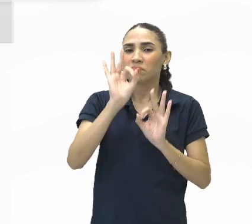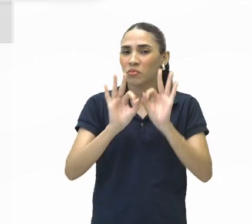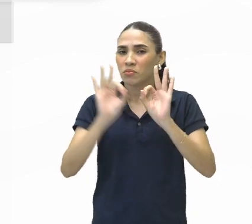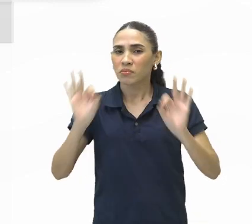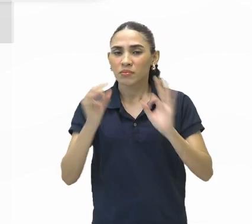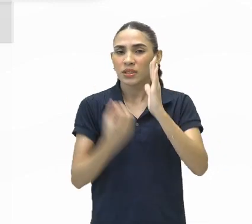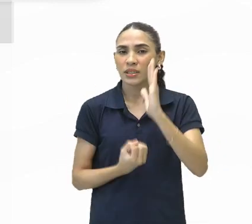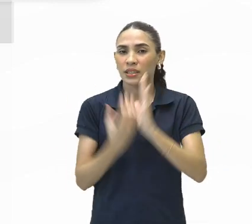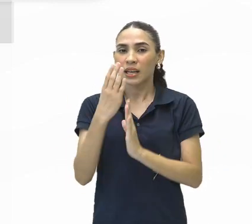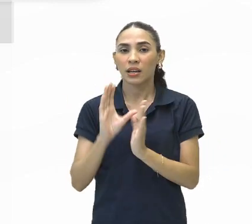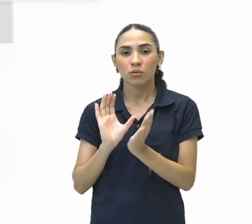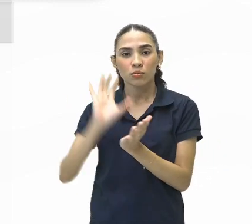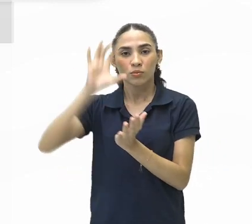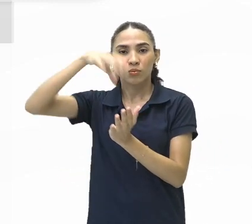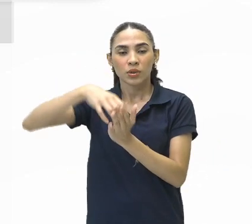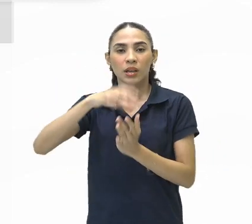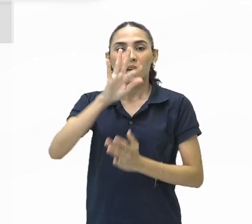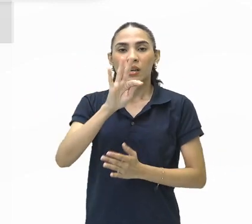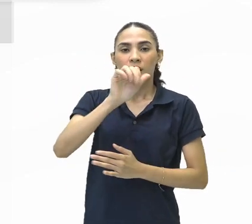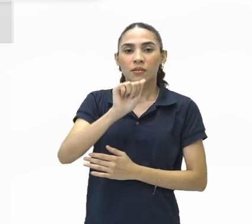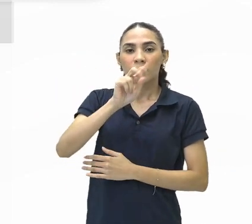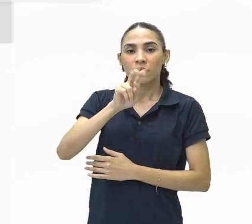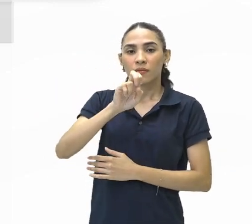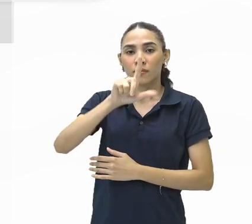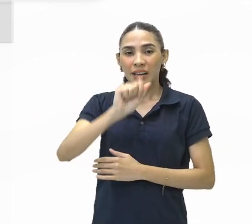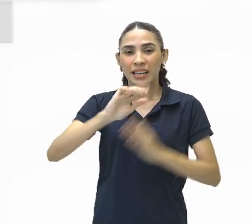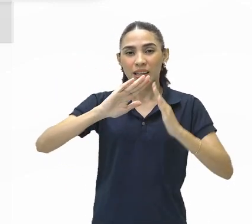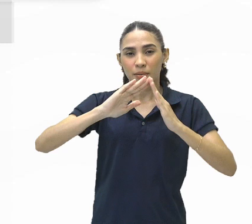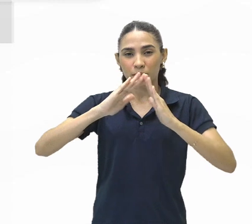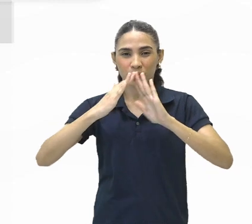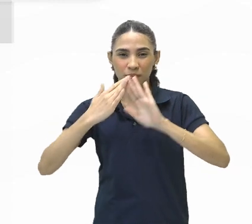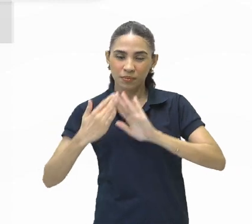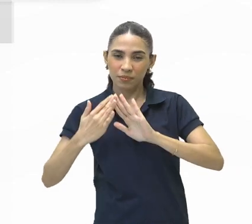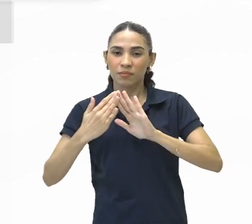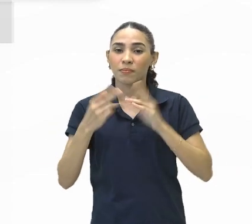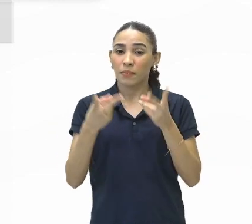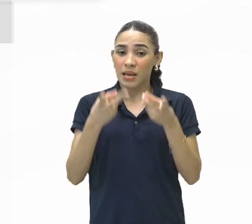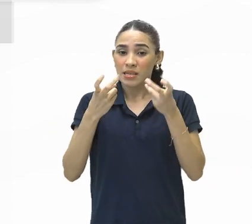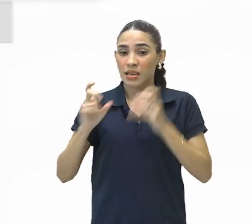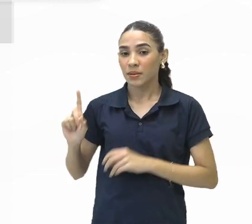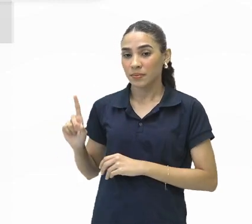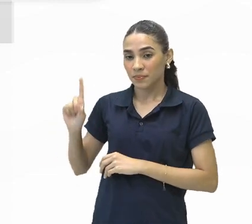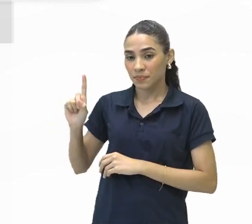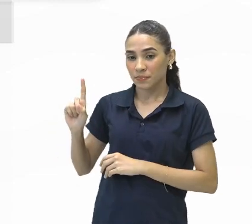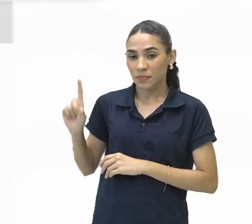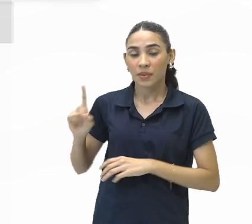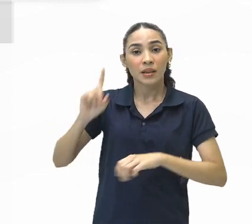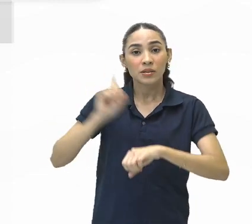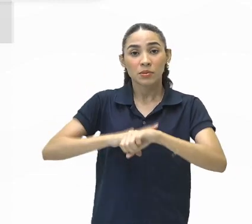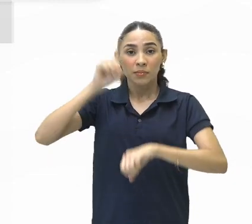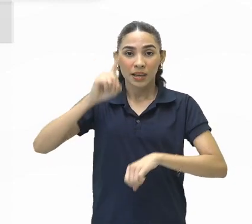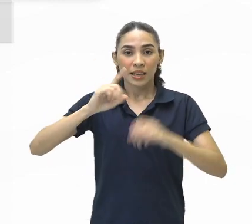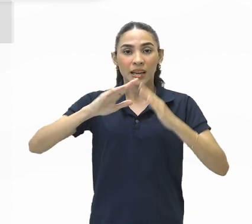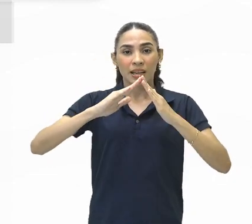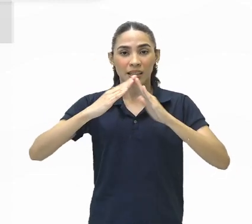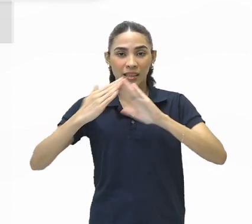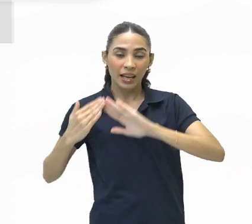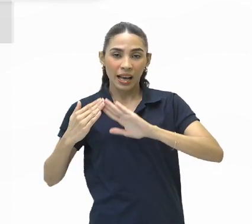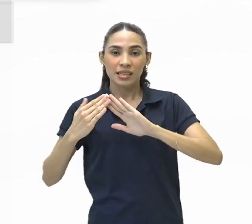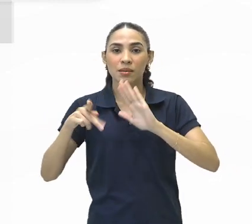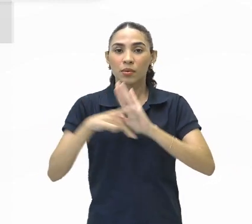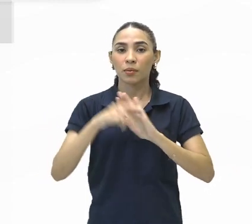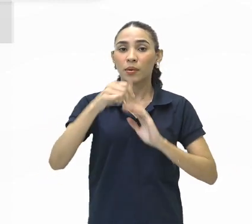deram origem às favelas. Vocês podem observar aí na imagem, né, que nós temos as primeiras casas do Morro da Providência